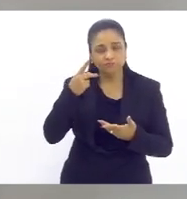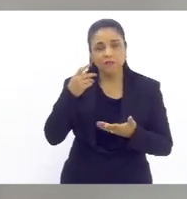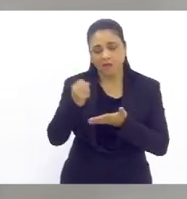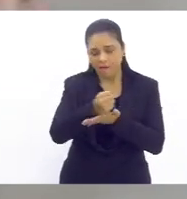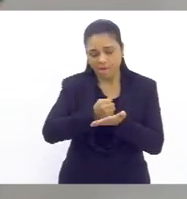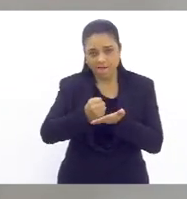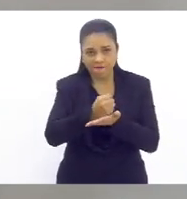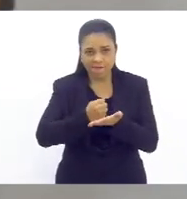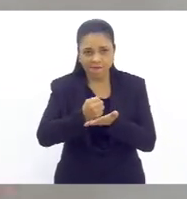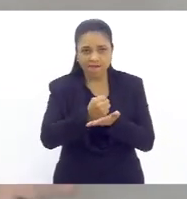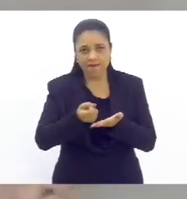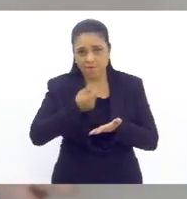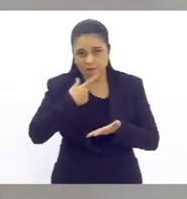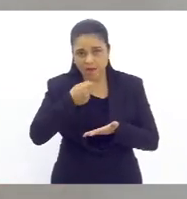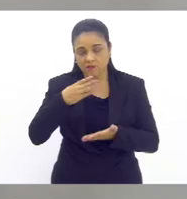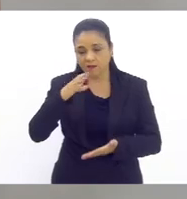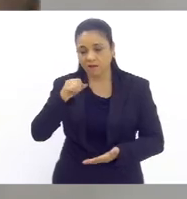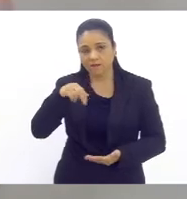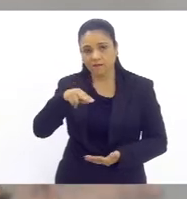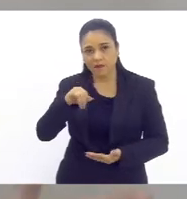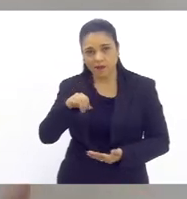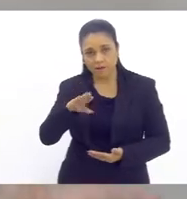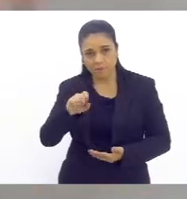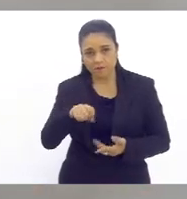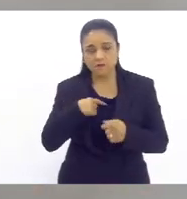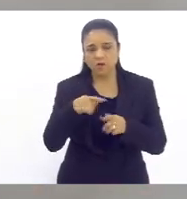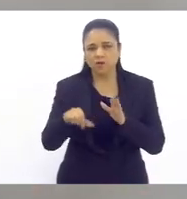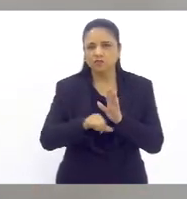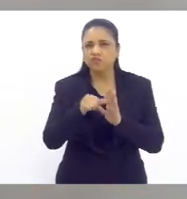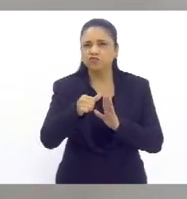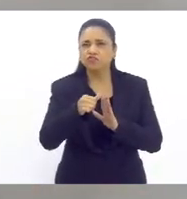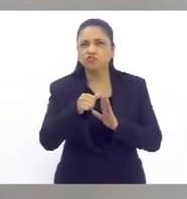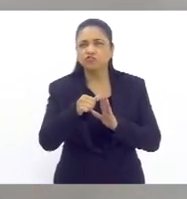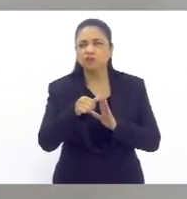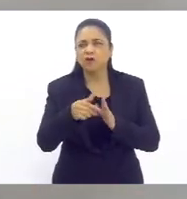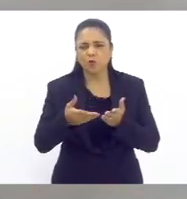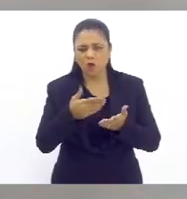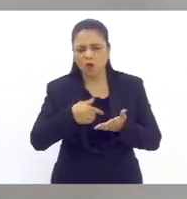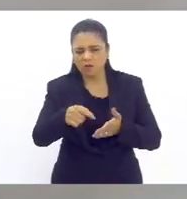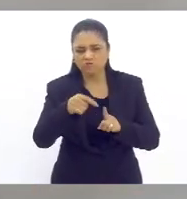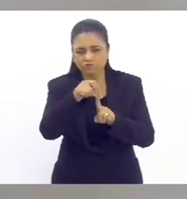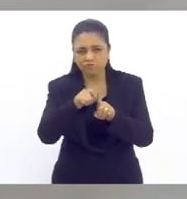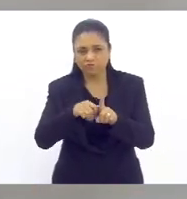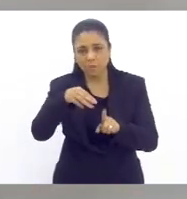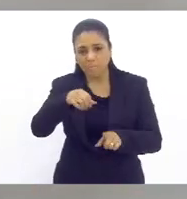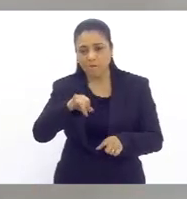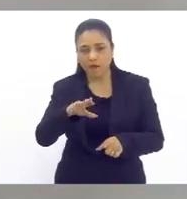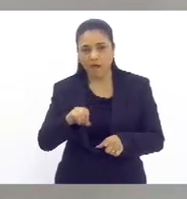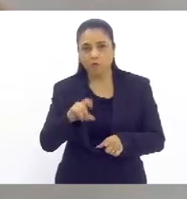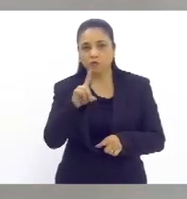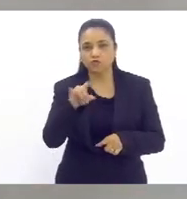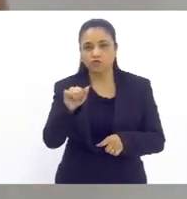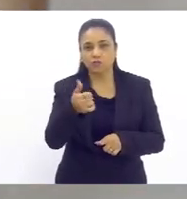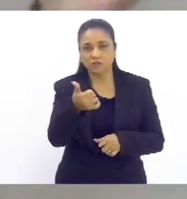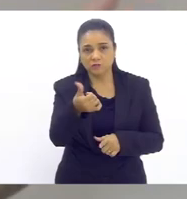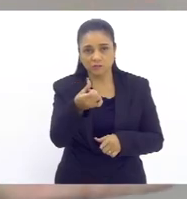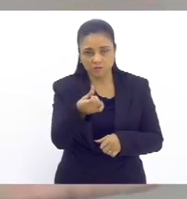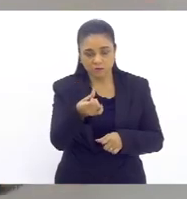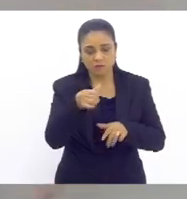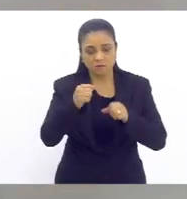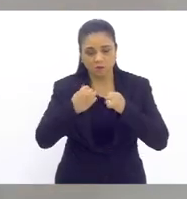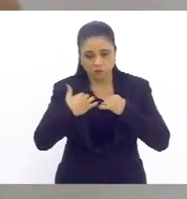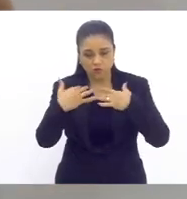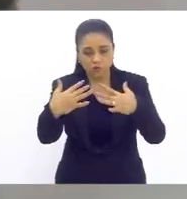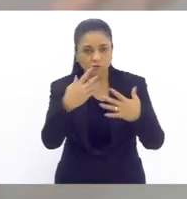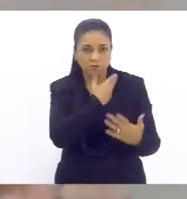medicinal e agora no dia 16 de Maio em primeira mão tô convidando vocês acabou de publicar hoje a confirmação teremos uma audiência pública vários de vocês